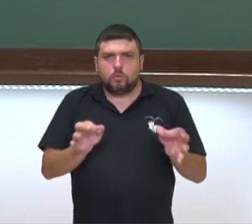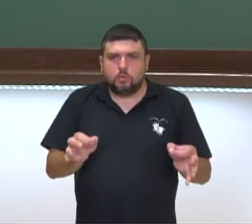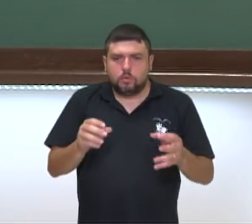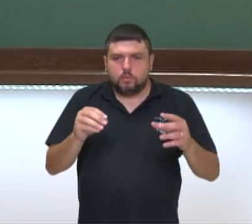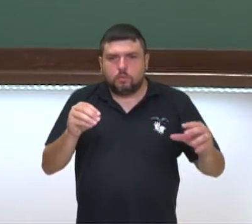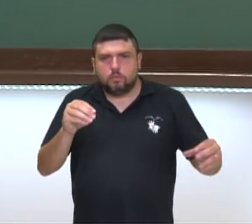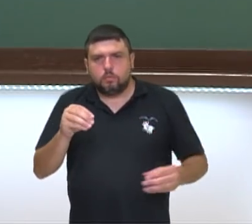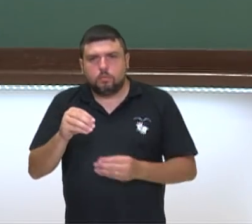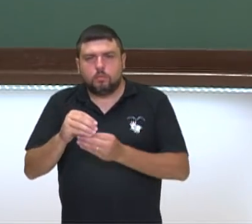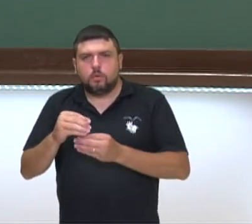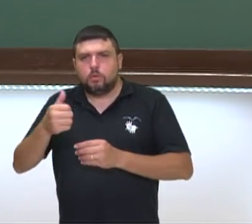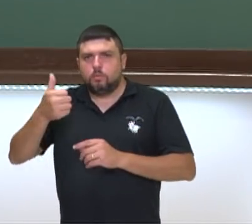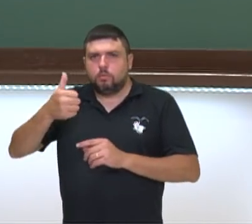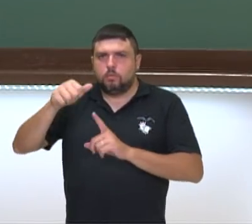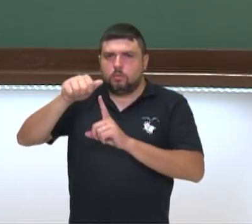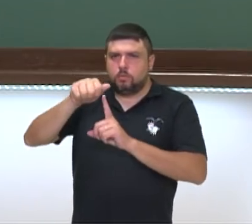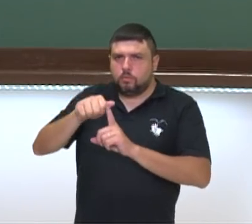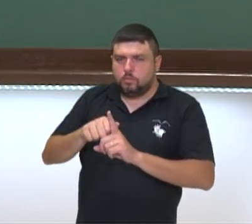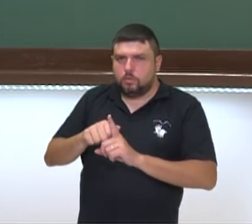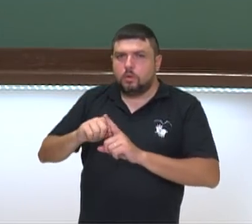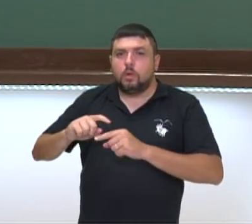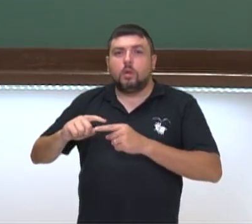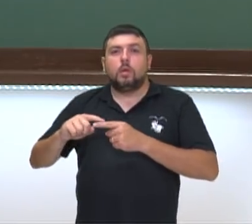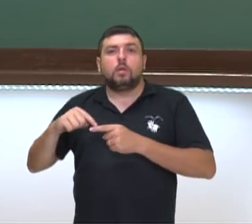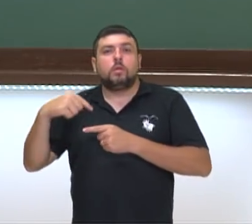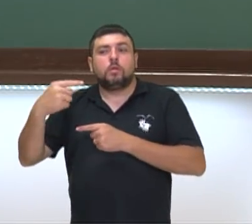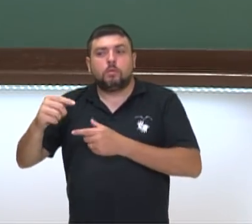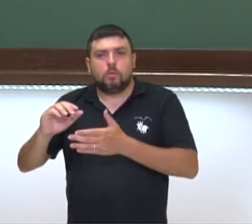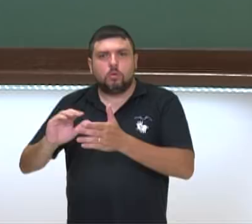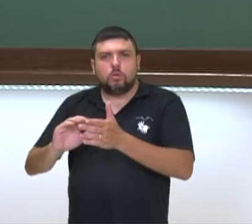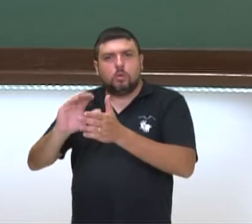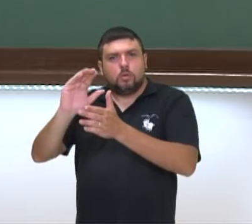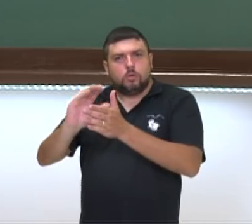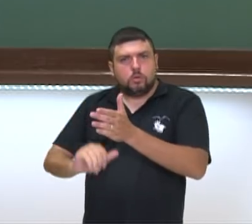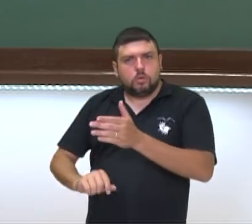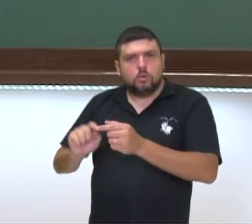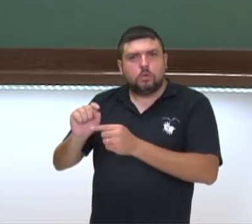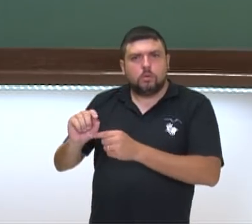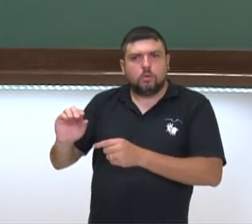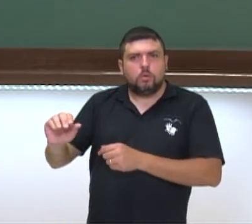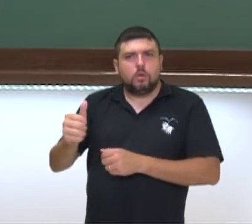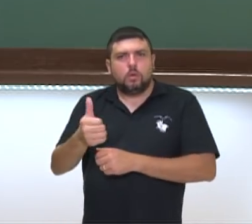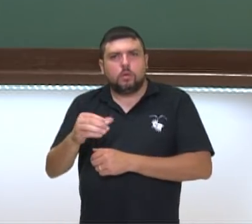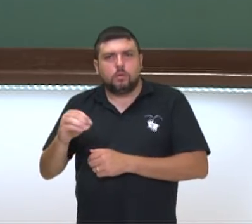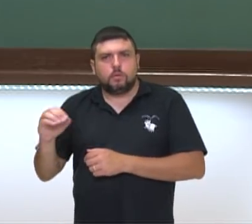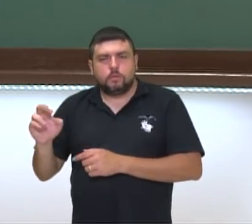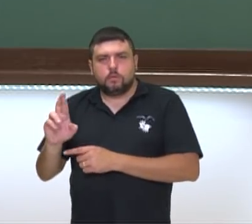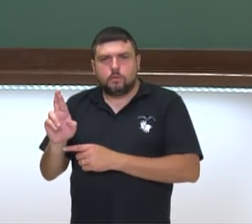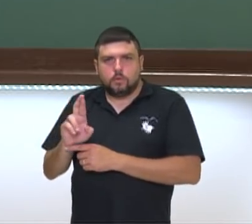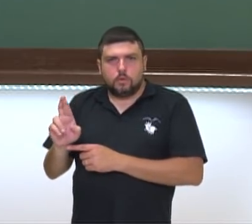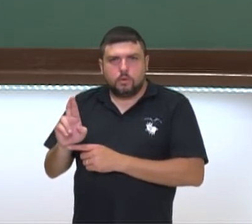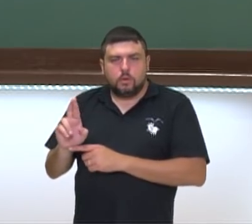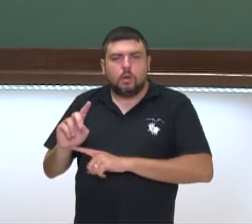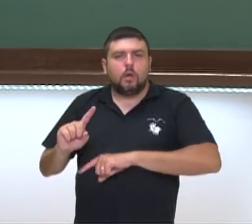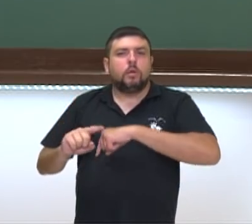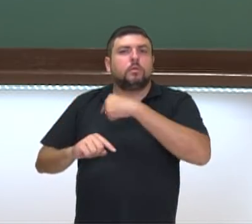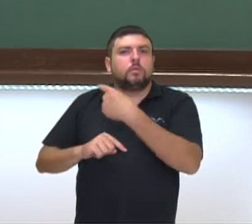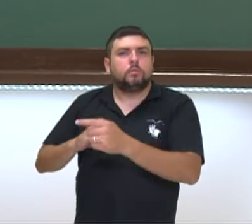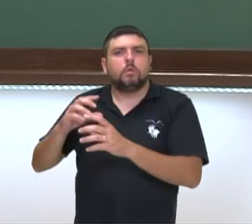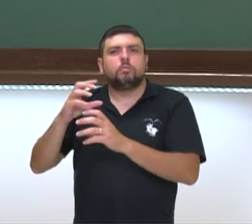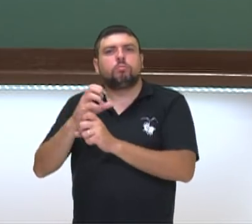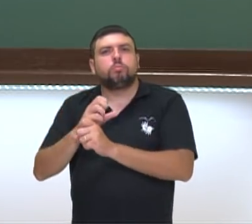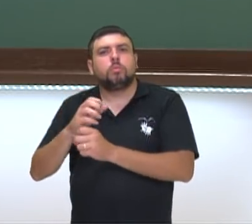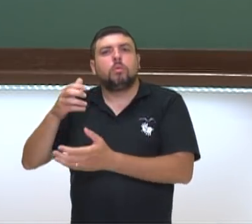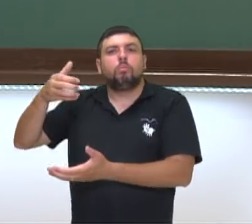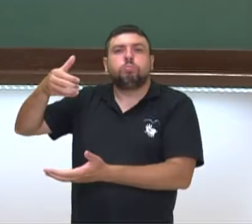primeiro mês, e depois diminuir do montante os R$100, para daí calcular quanto